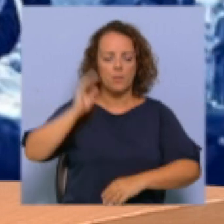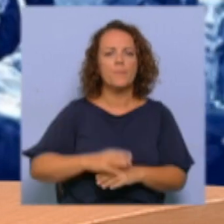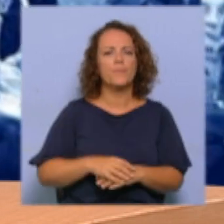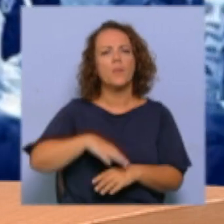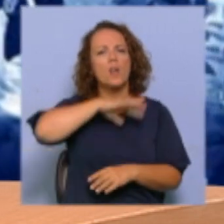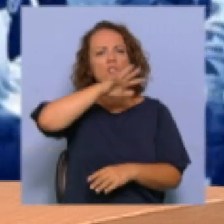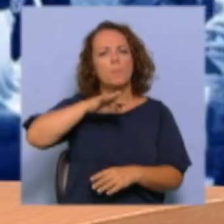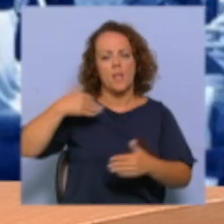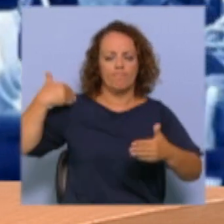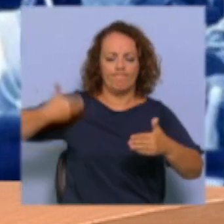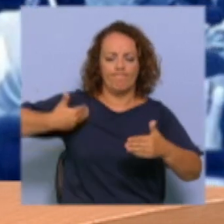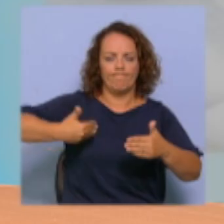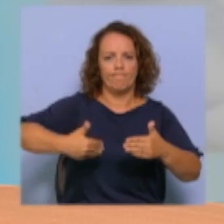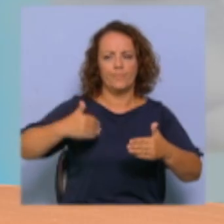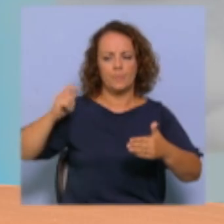durante estes meses, um